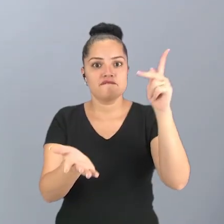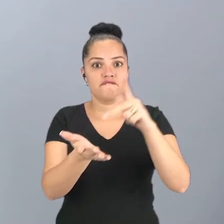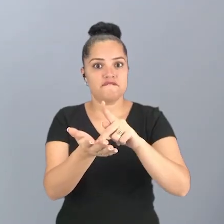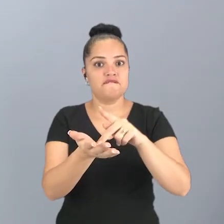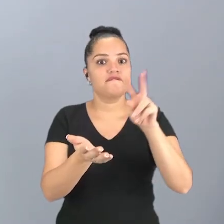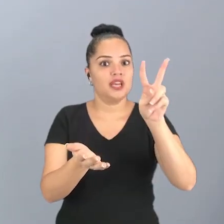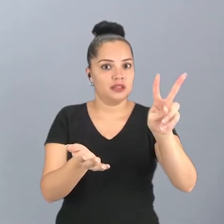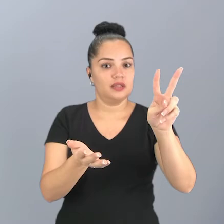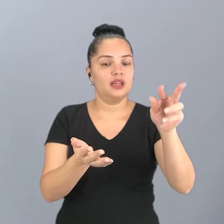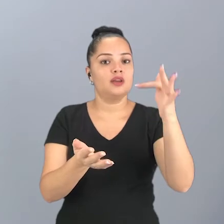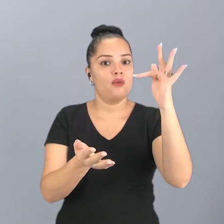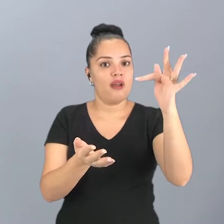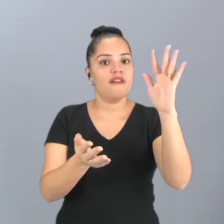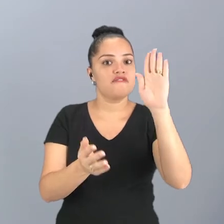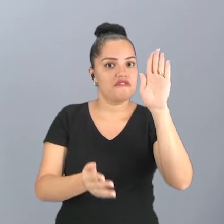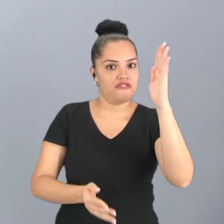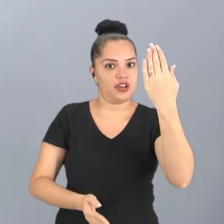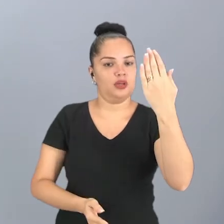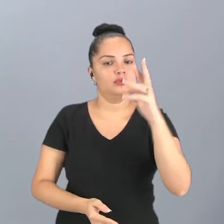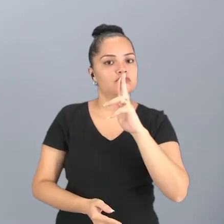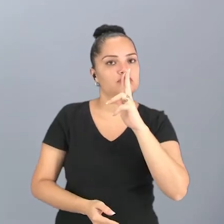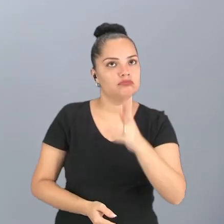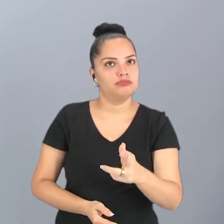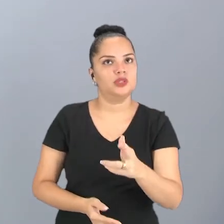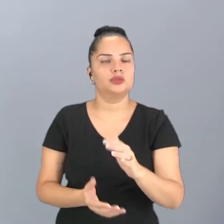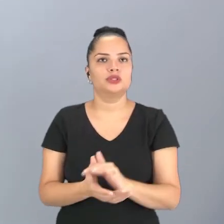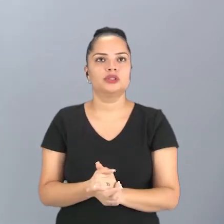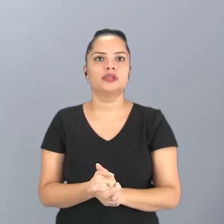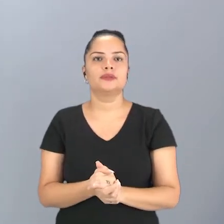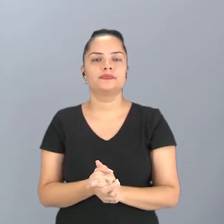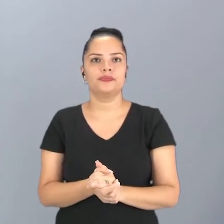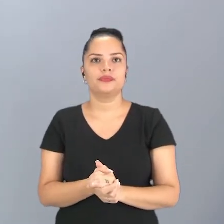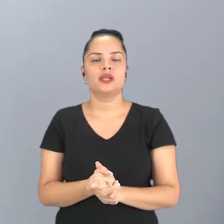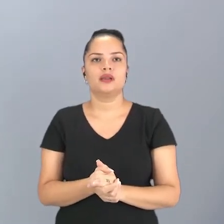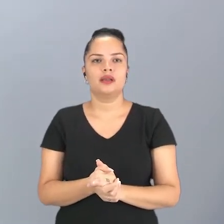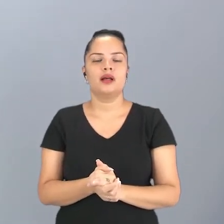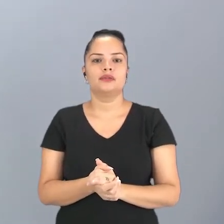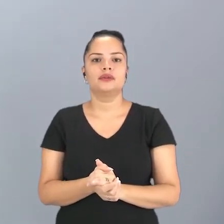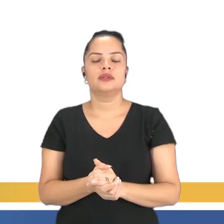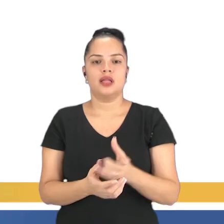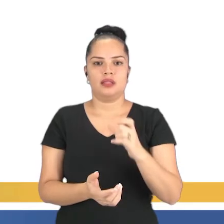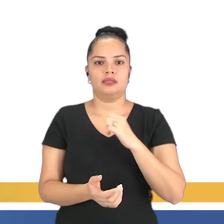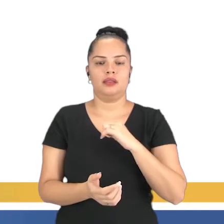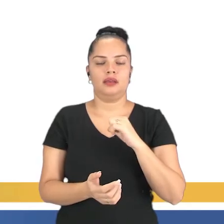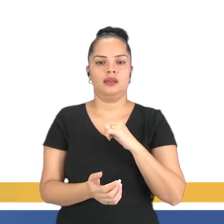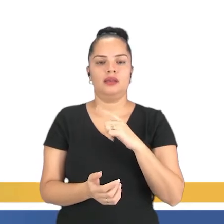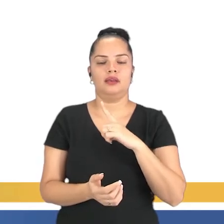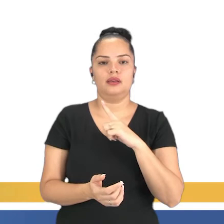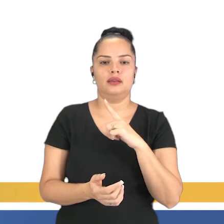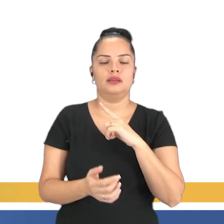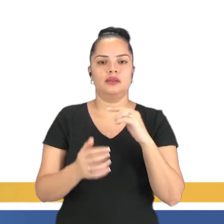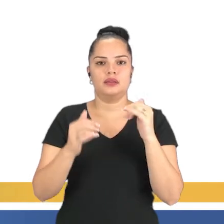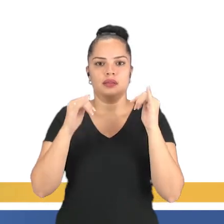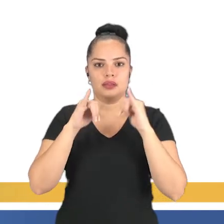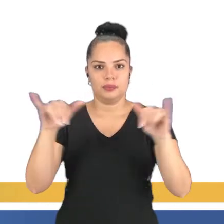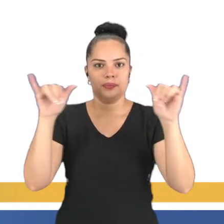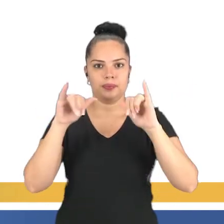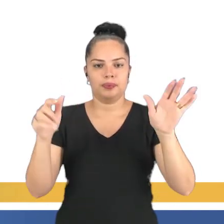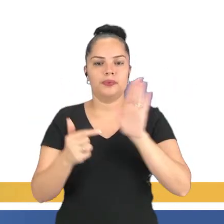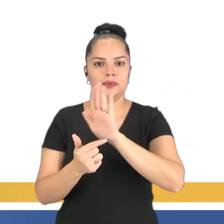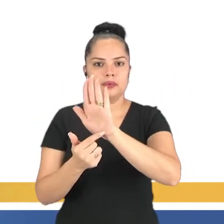para verdadeiro e F para falso. Vejamos a primeira opção. Os infográficos são focados em um